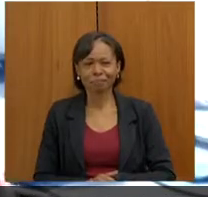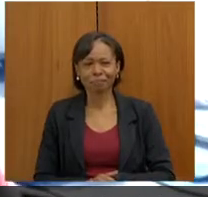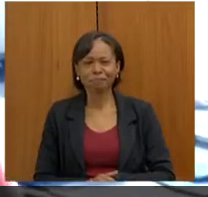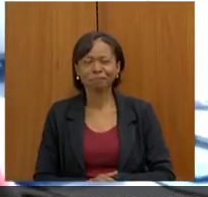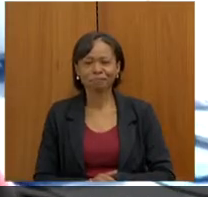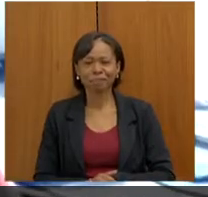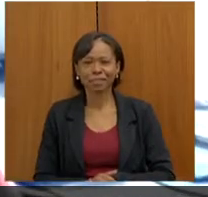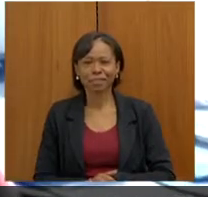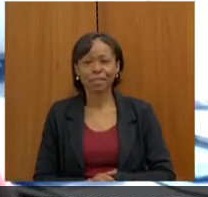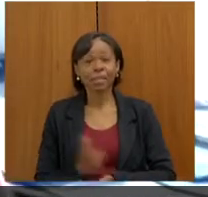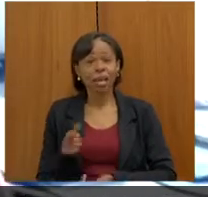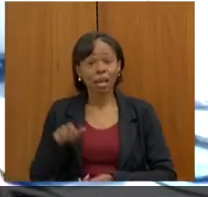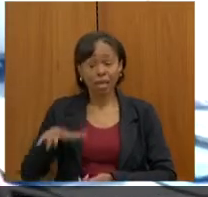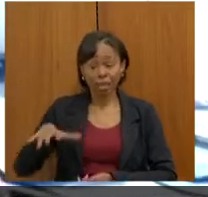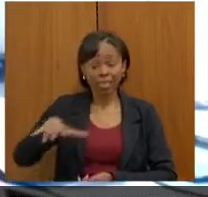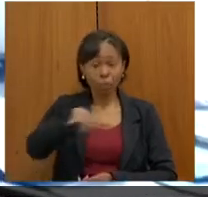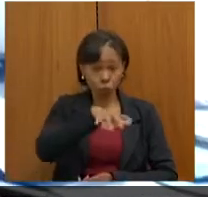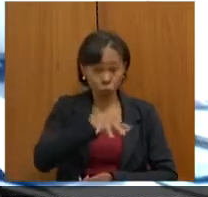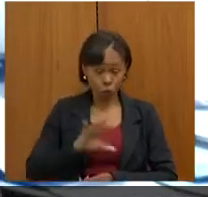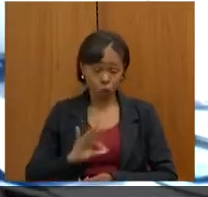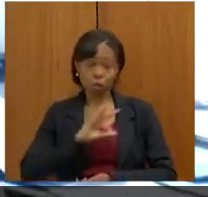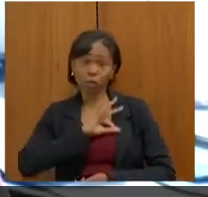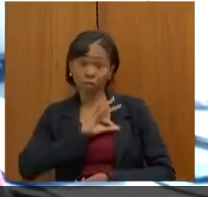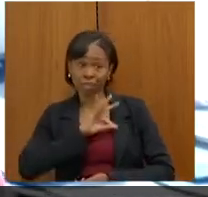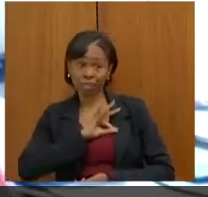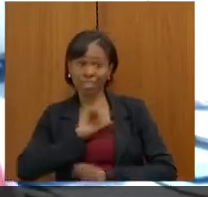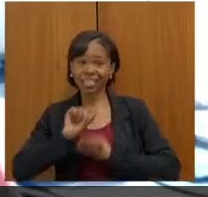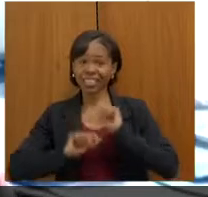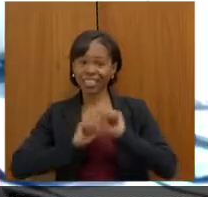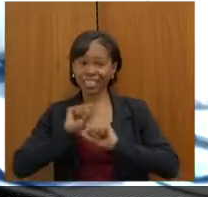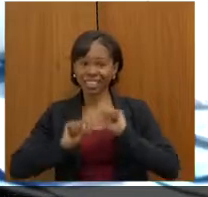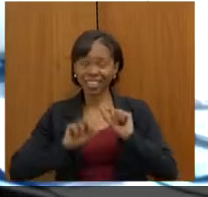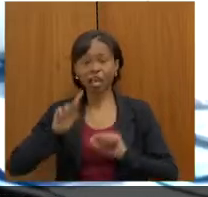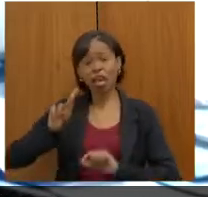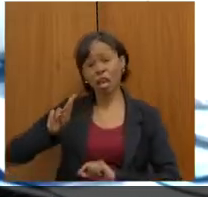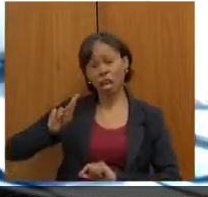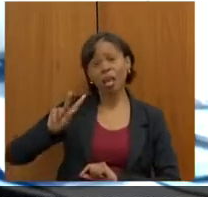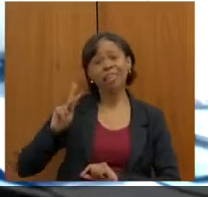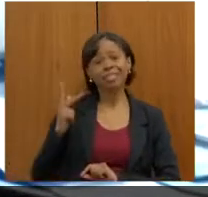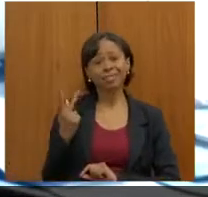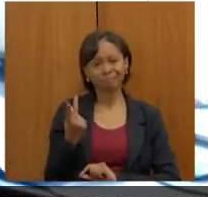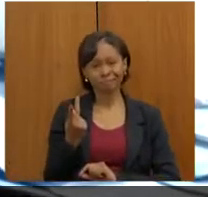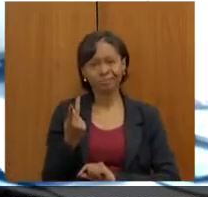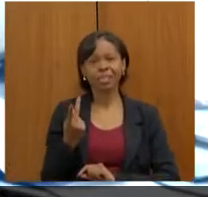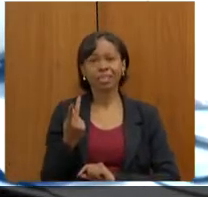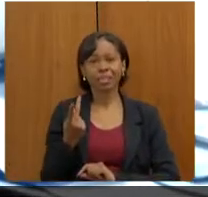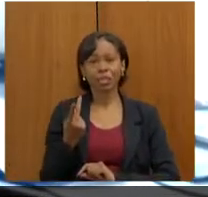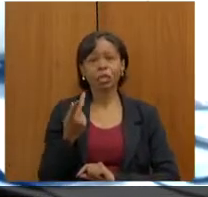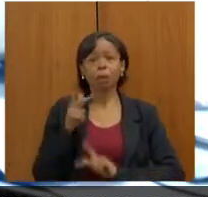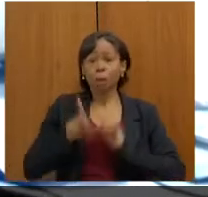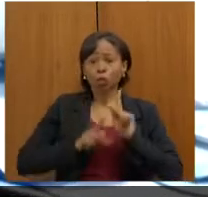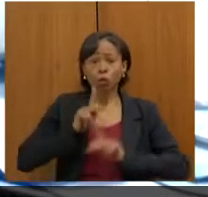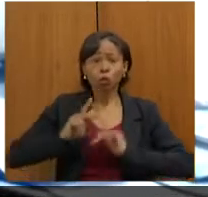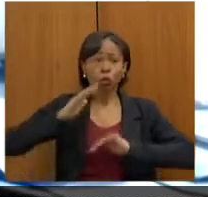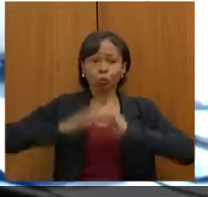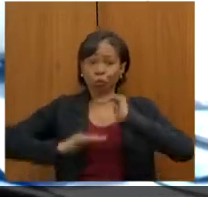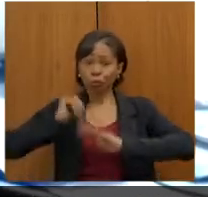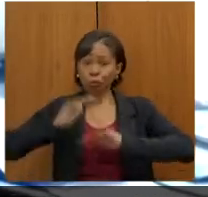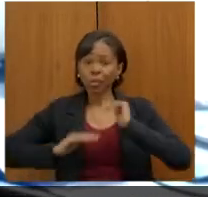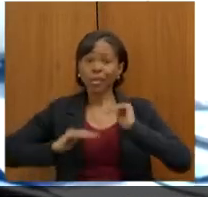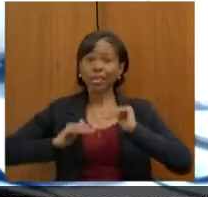de gente também qualificado recursos humanos né que possam atender as